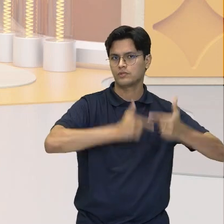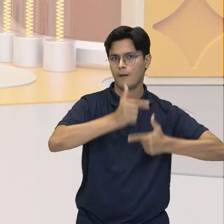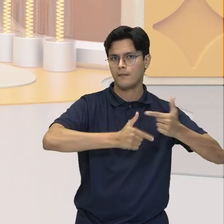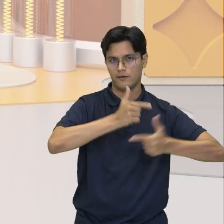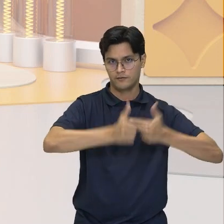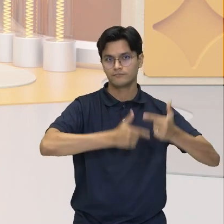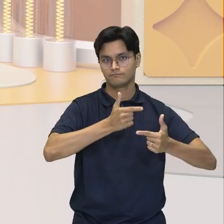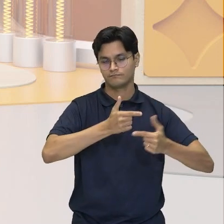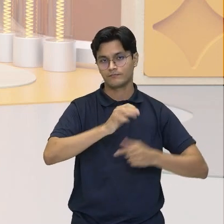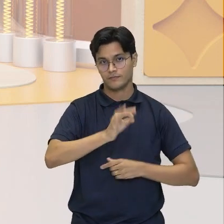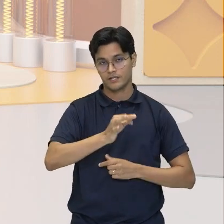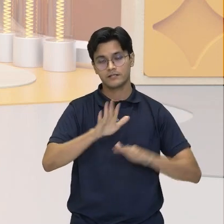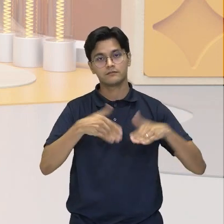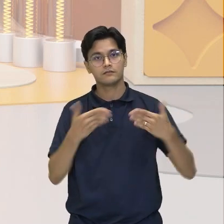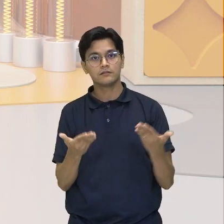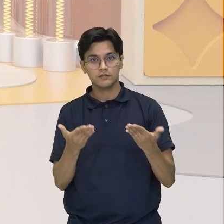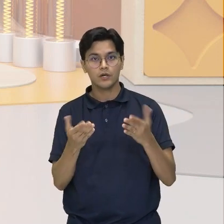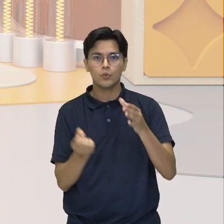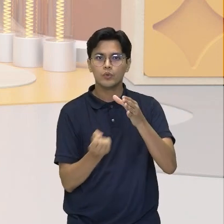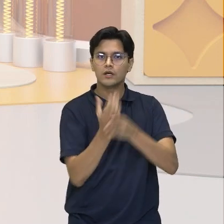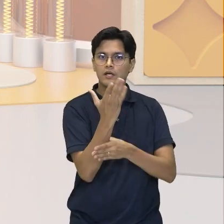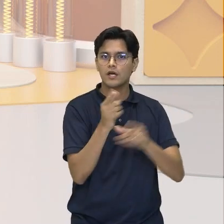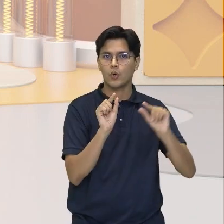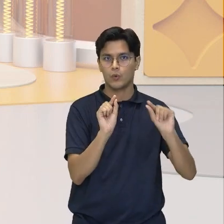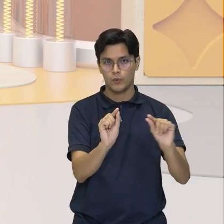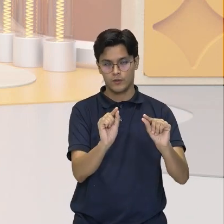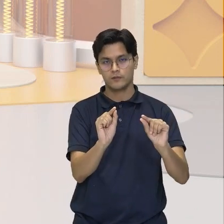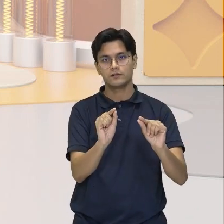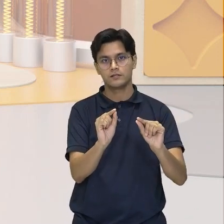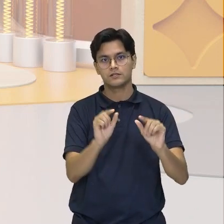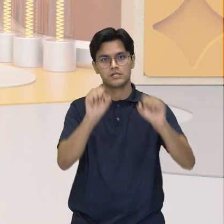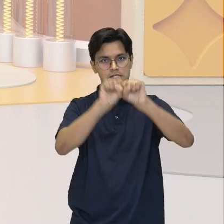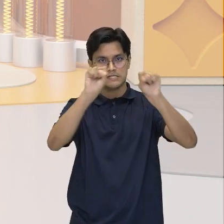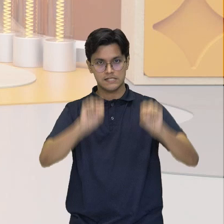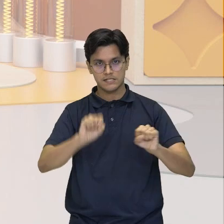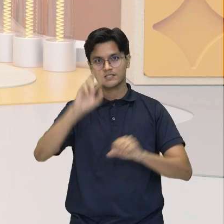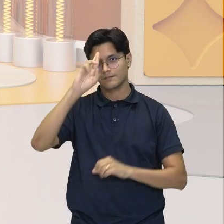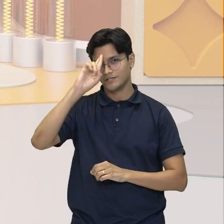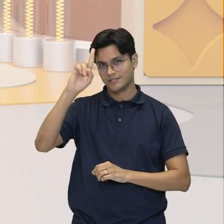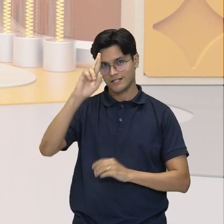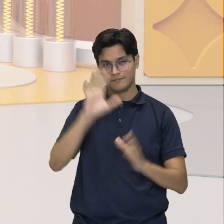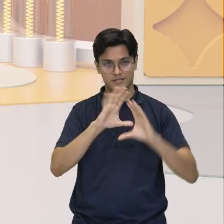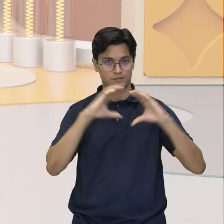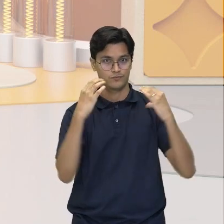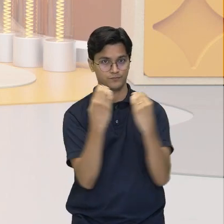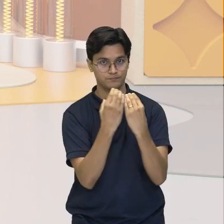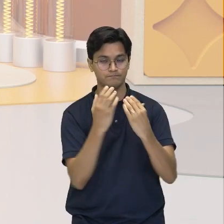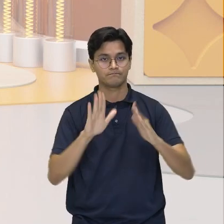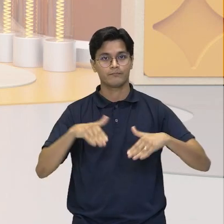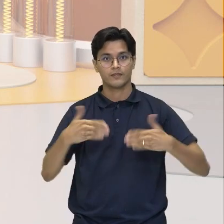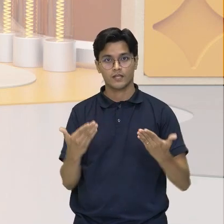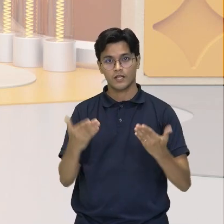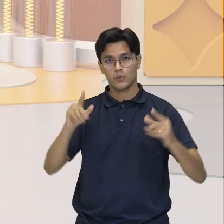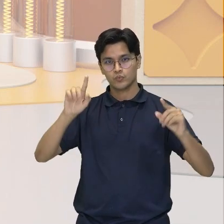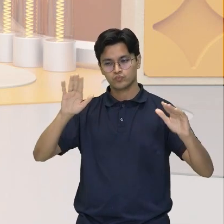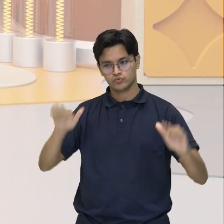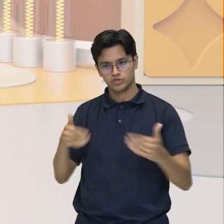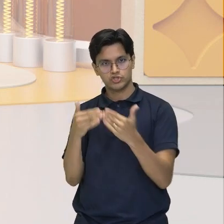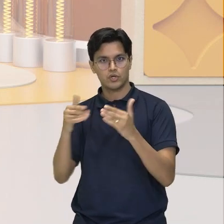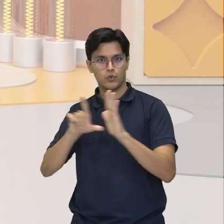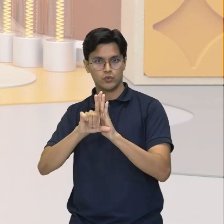de trabalho. Então, por isso, ela vai criar essa lei. Então, de acordo com a lei de 1611,